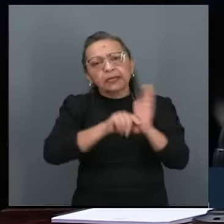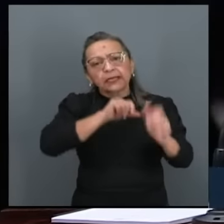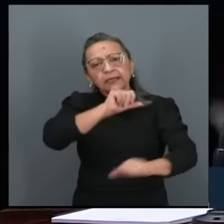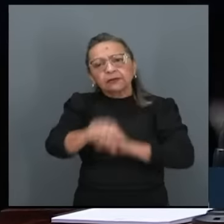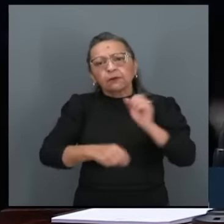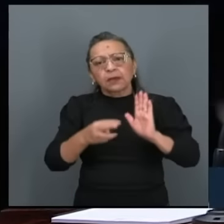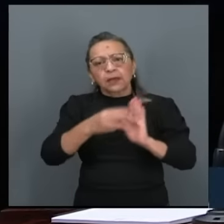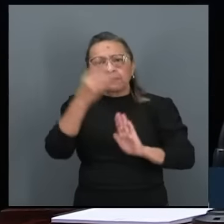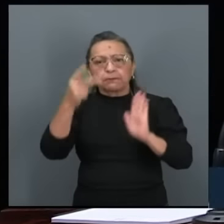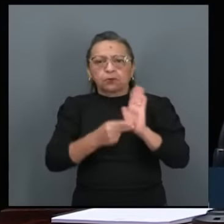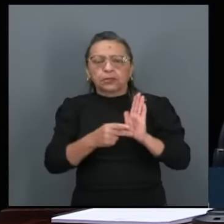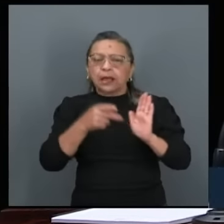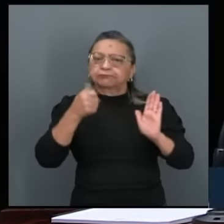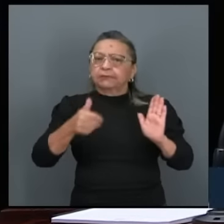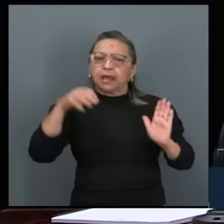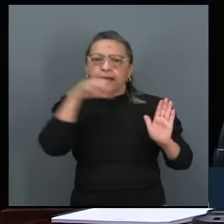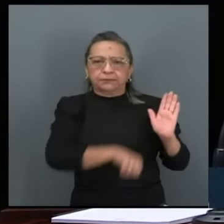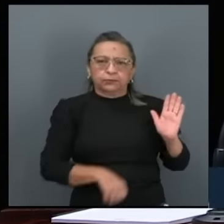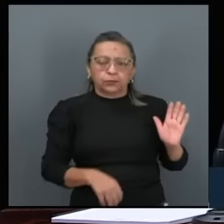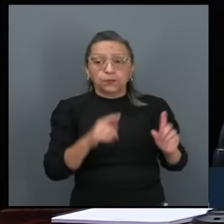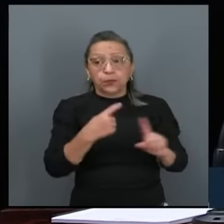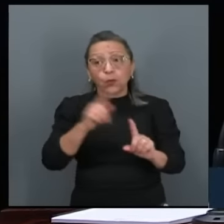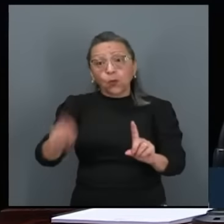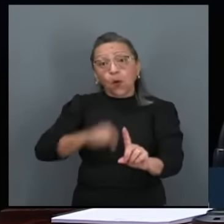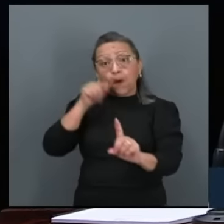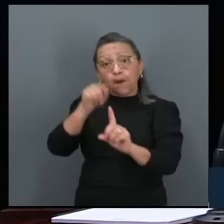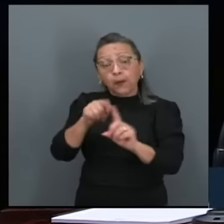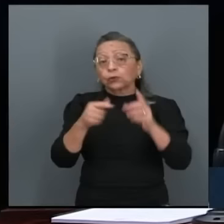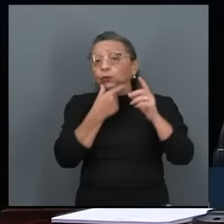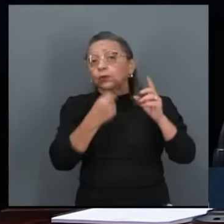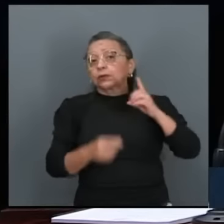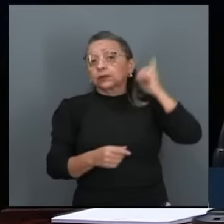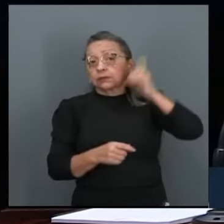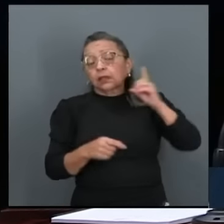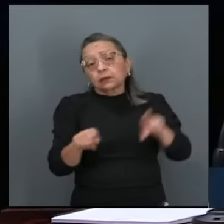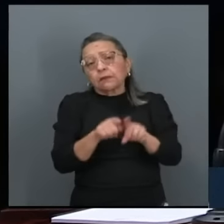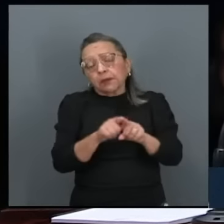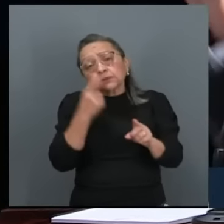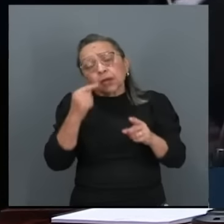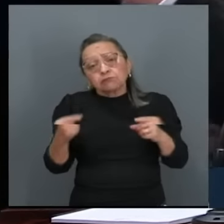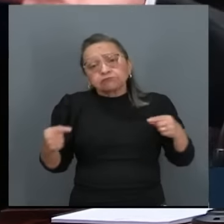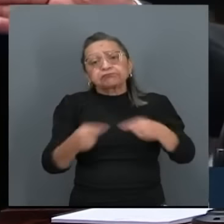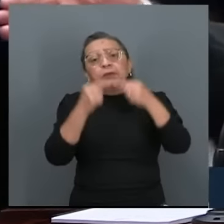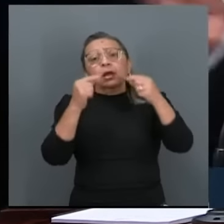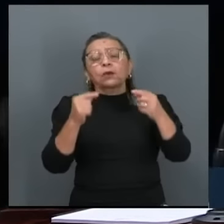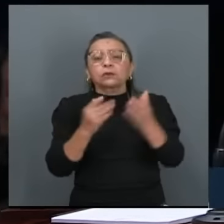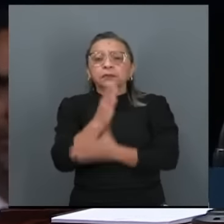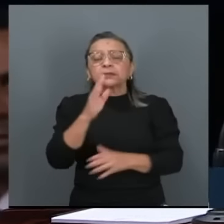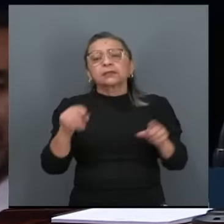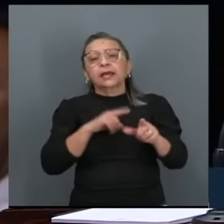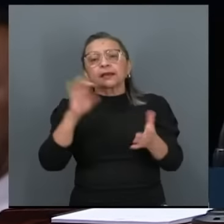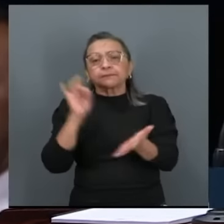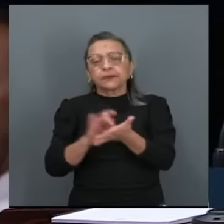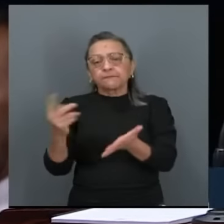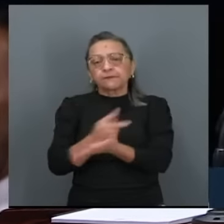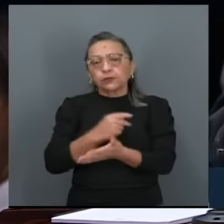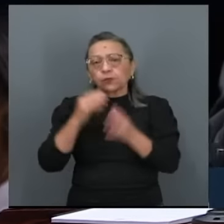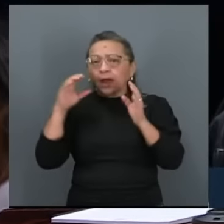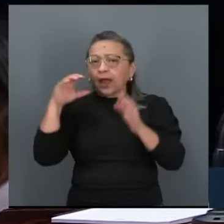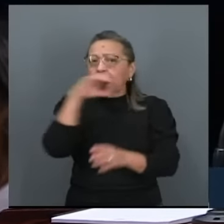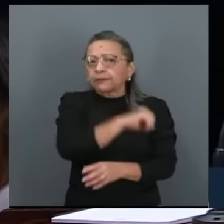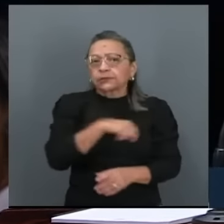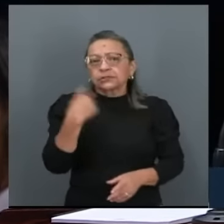numa medida provisória. O objetivo do deputado será também contemplado e terá o efeito de imediato se a